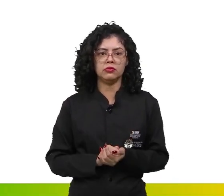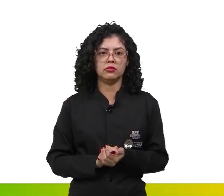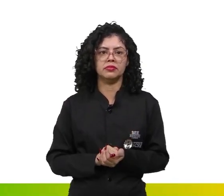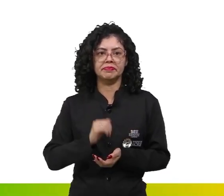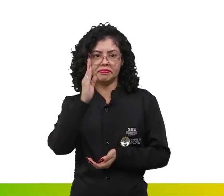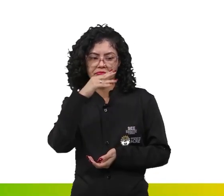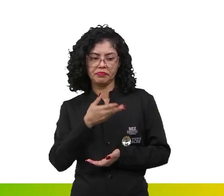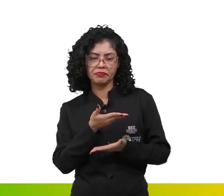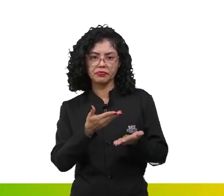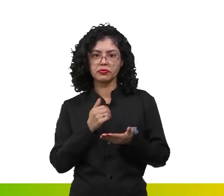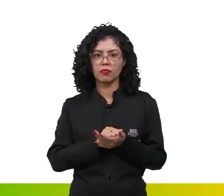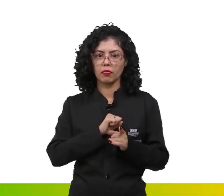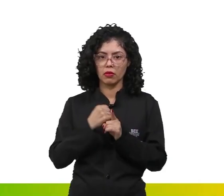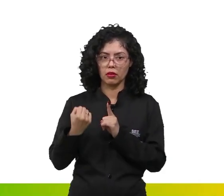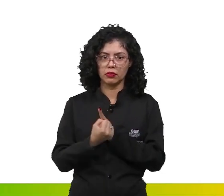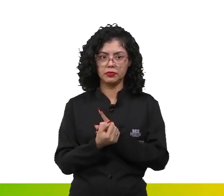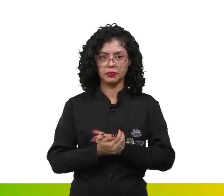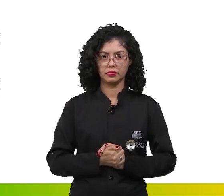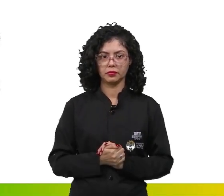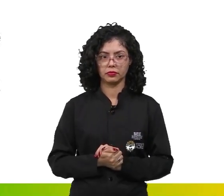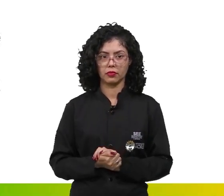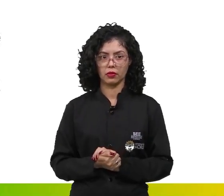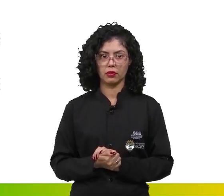mal vistos pela sociedade.